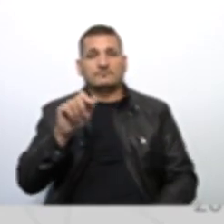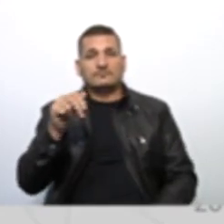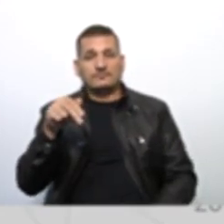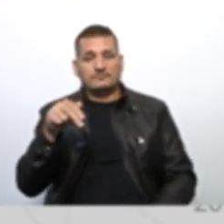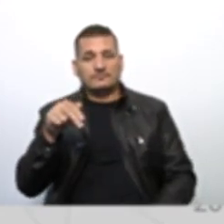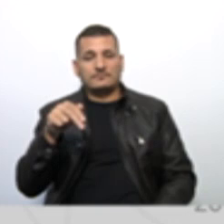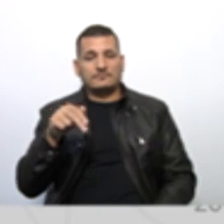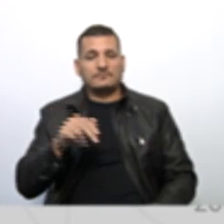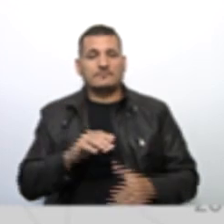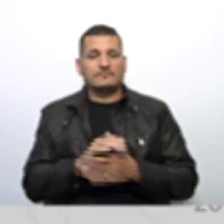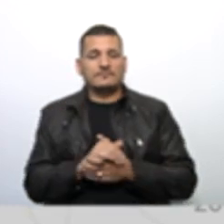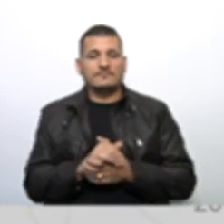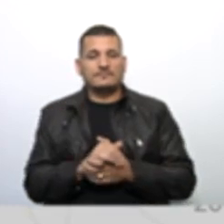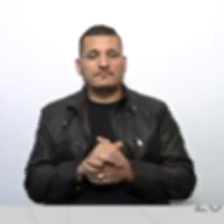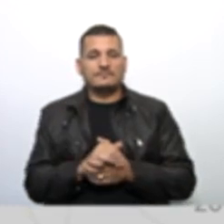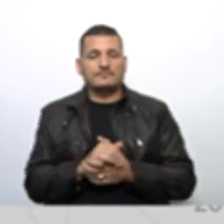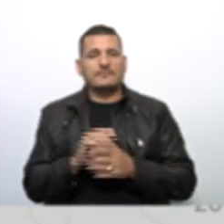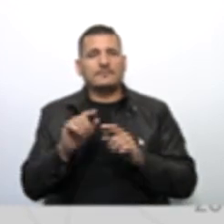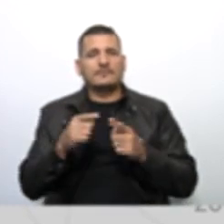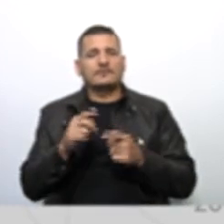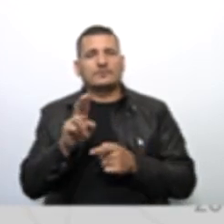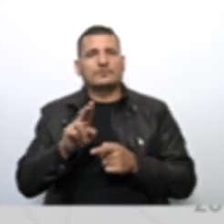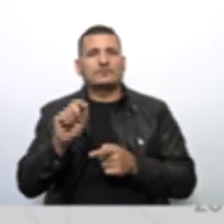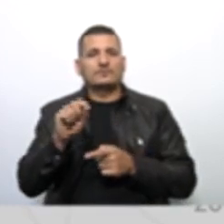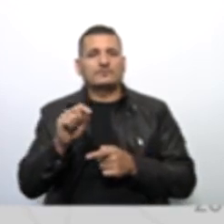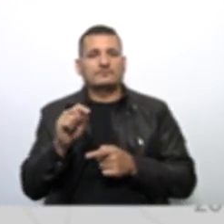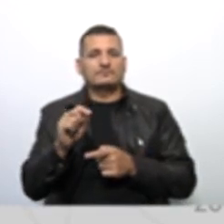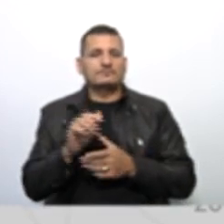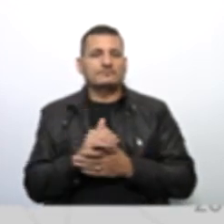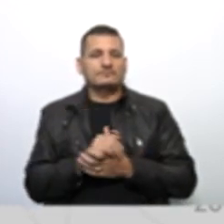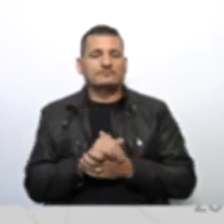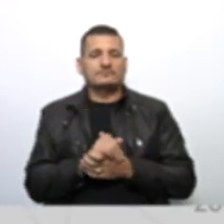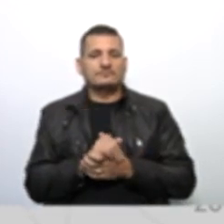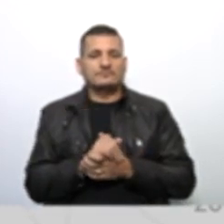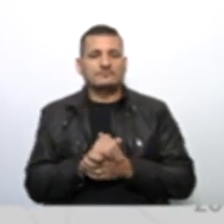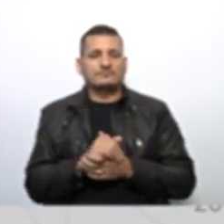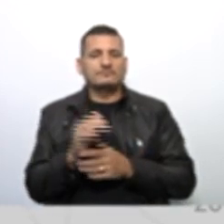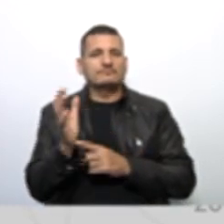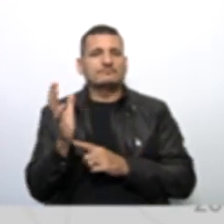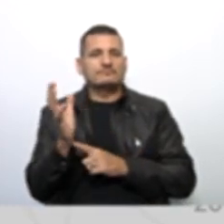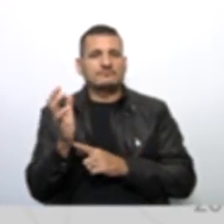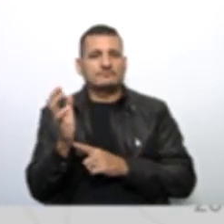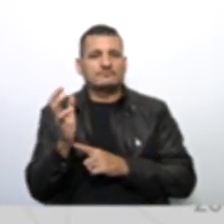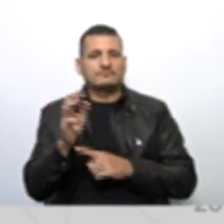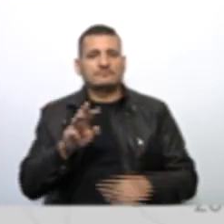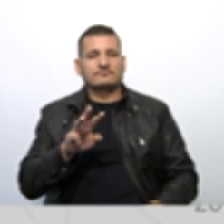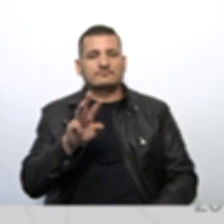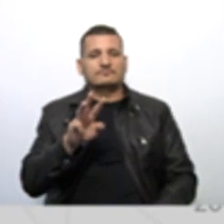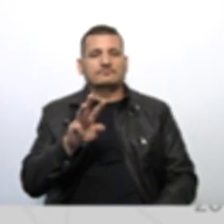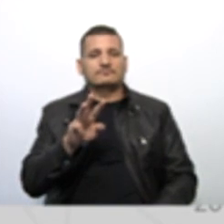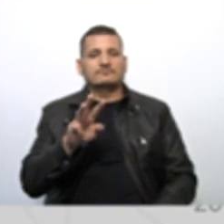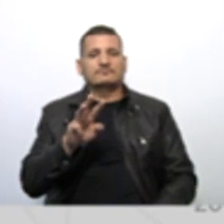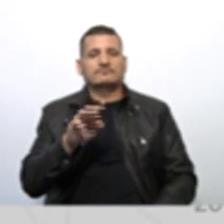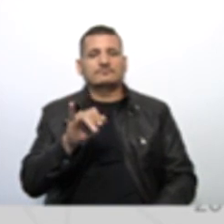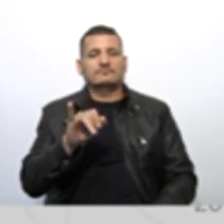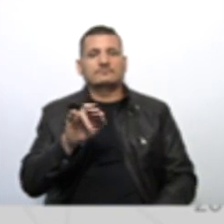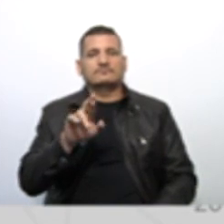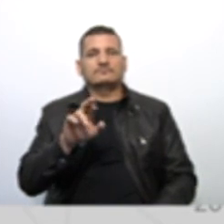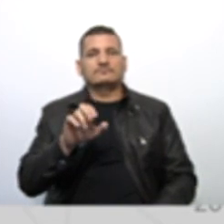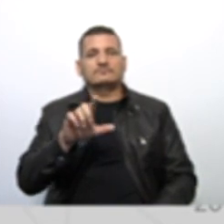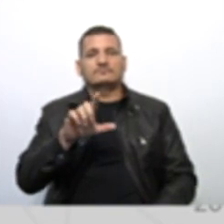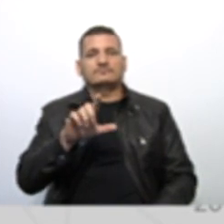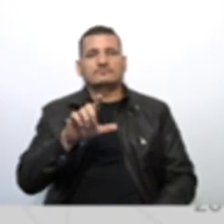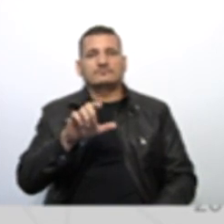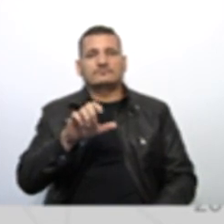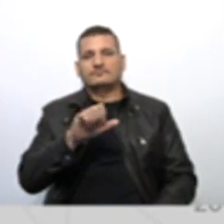Porém, nós estamos utilizando o quê? Wireless, pessoal. Eu tenho certeza que vocês já foram na casa de alguém e pediram a senha da internet